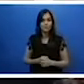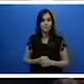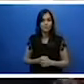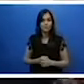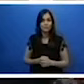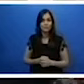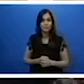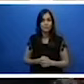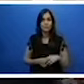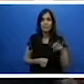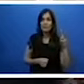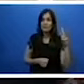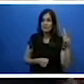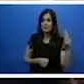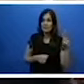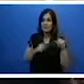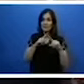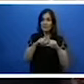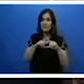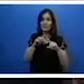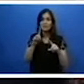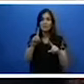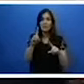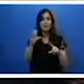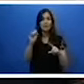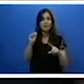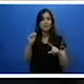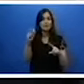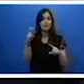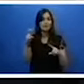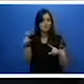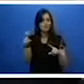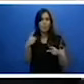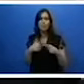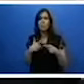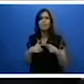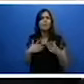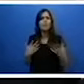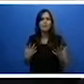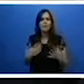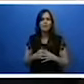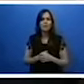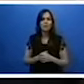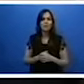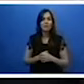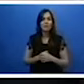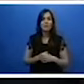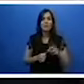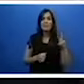matemática. 3 vezes 185. Por quê? Porque olha aqui,